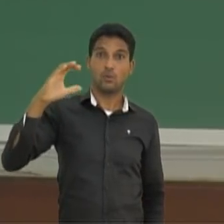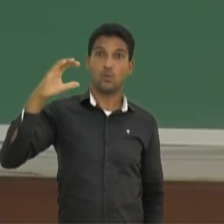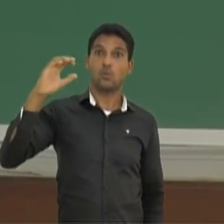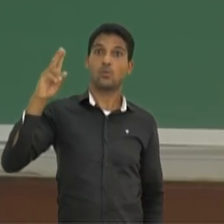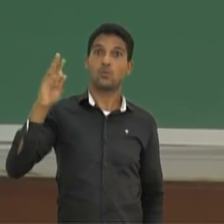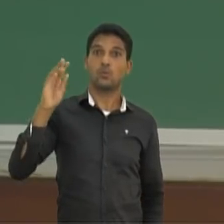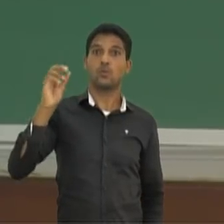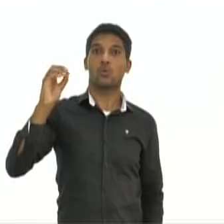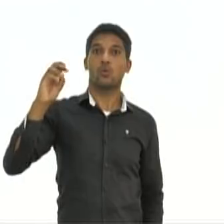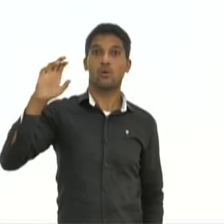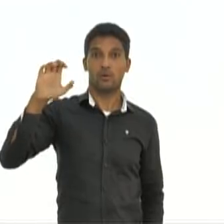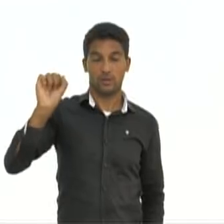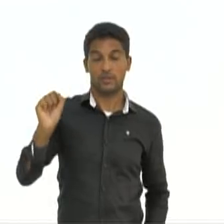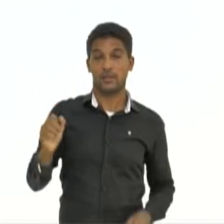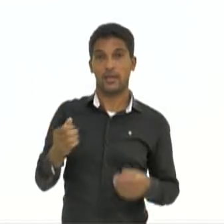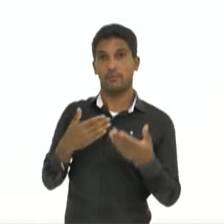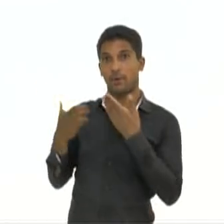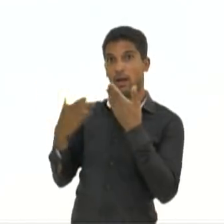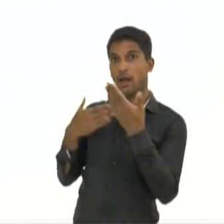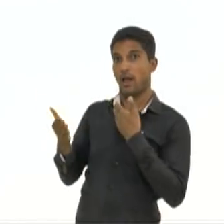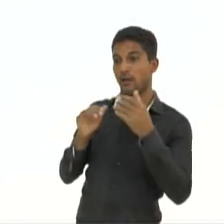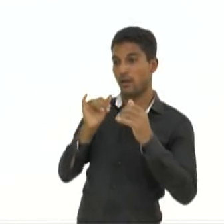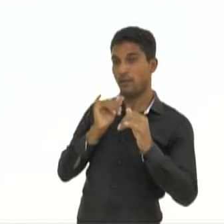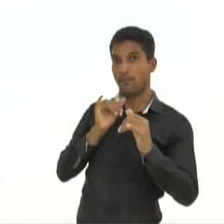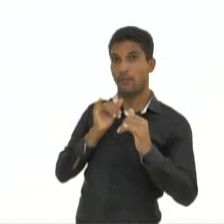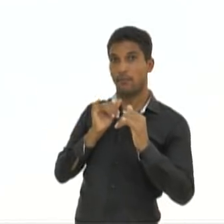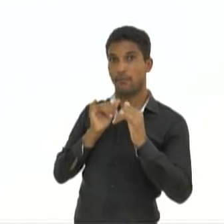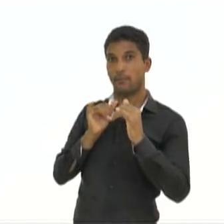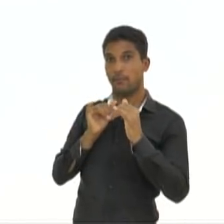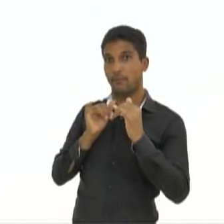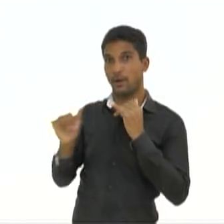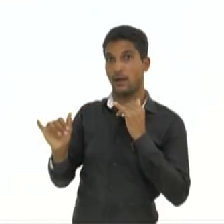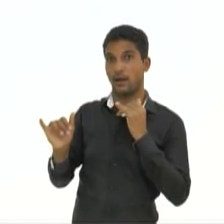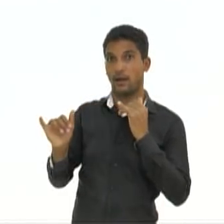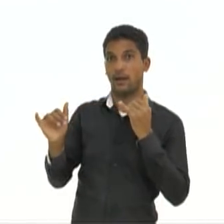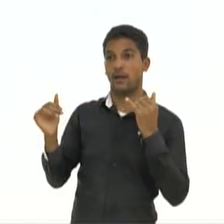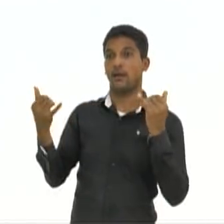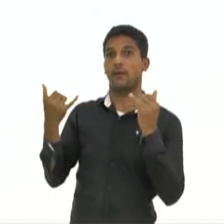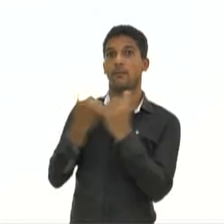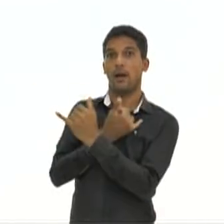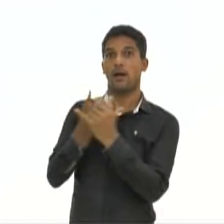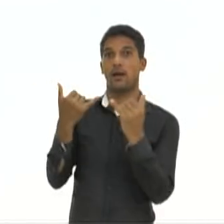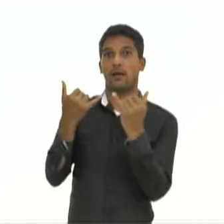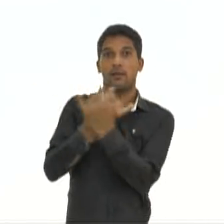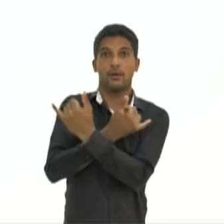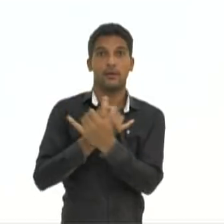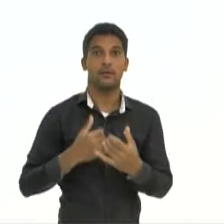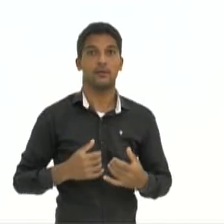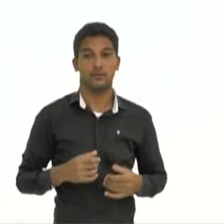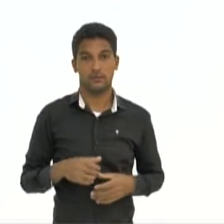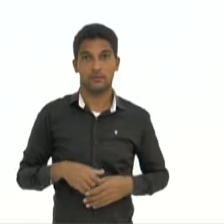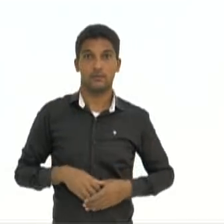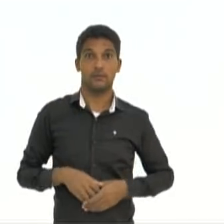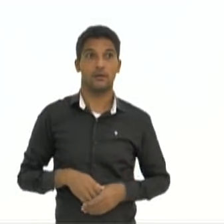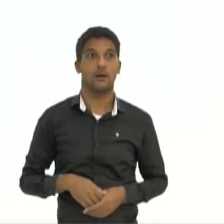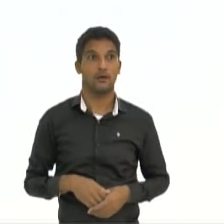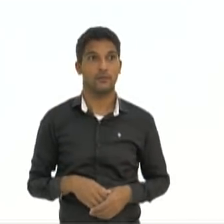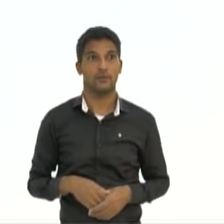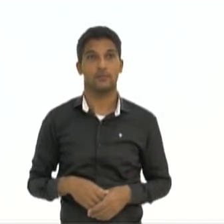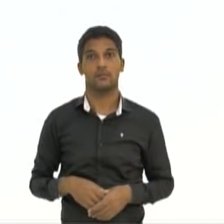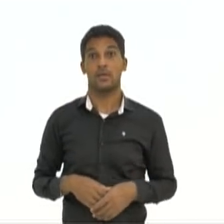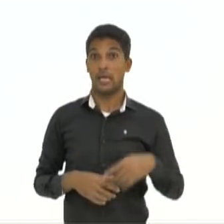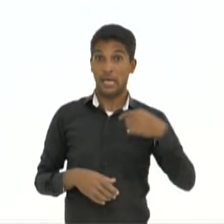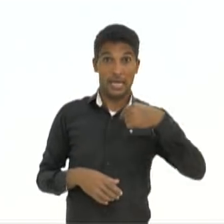né? No primeiro balão de diálogo, nós temos a seguinte frase: eu não consigo pensar em uma atividade para